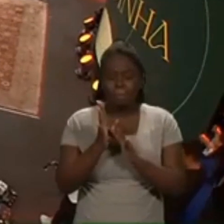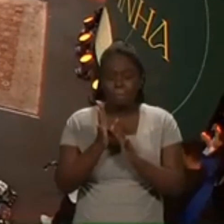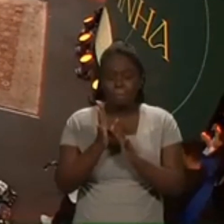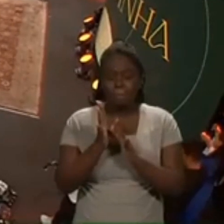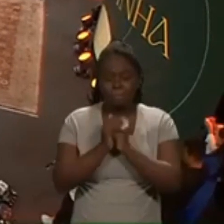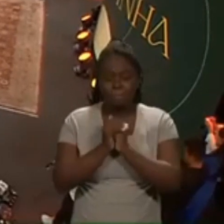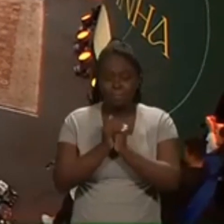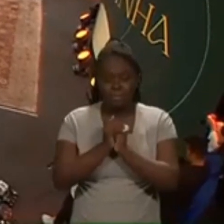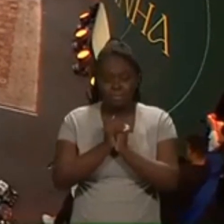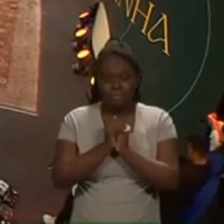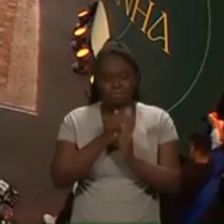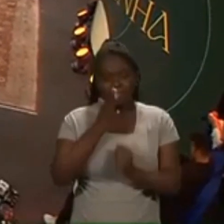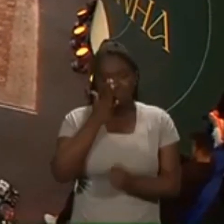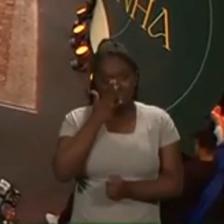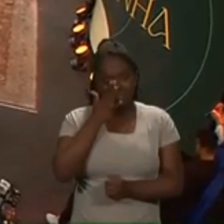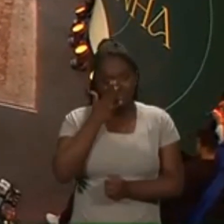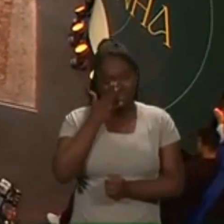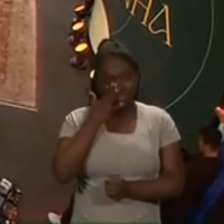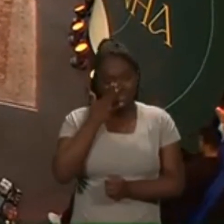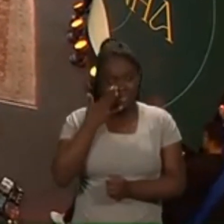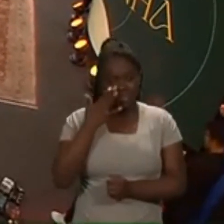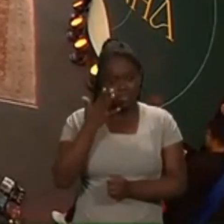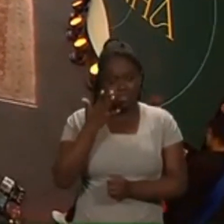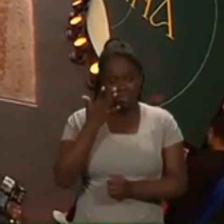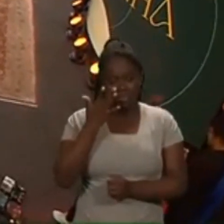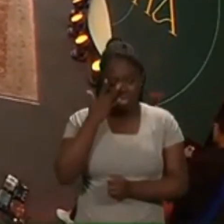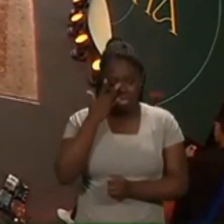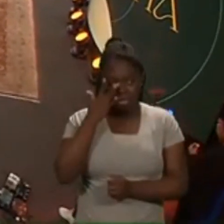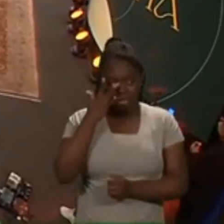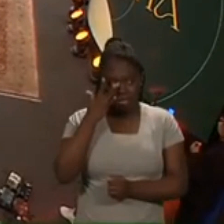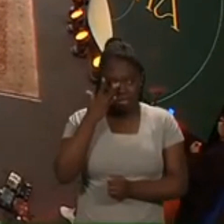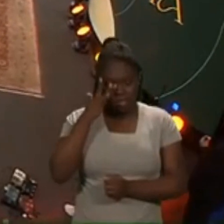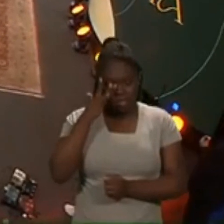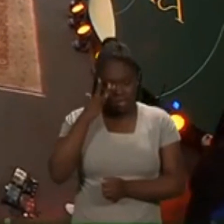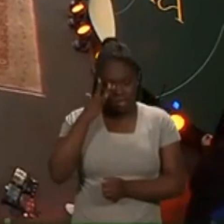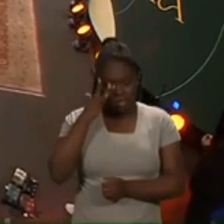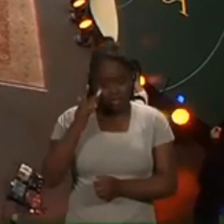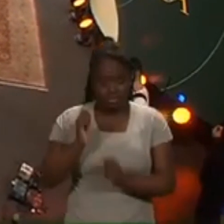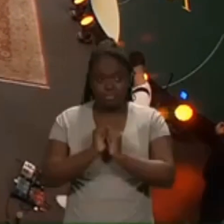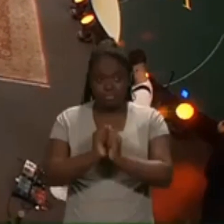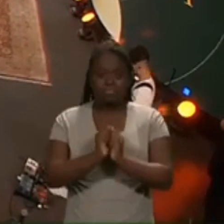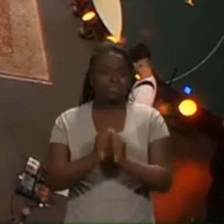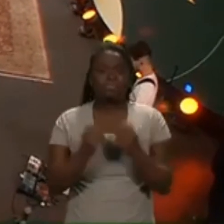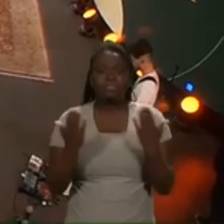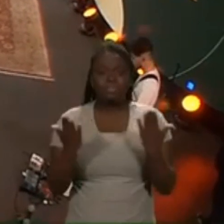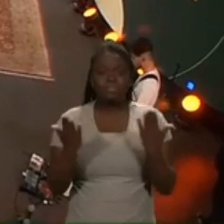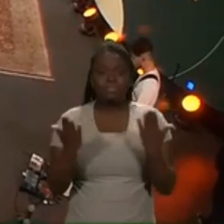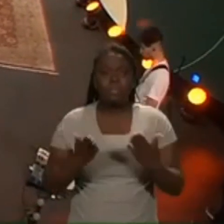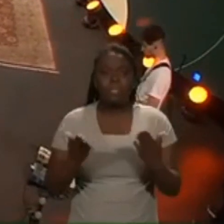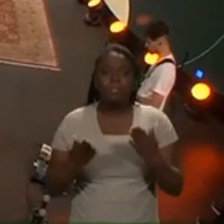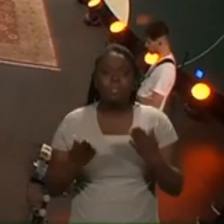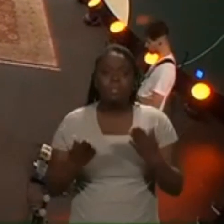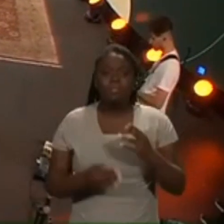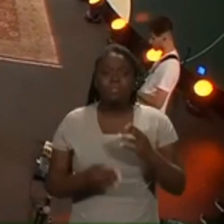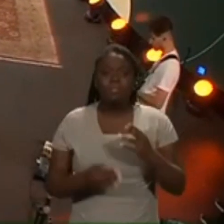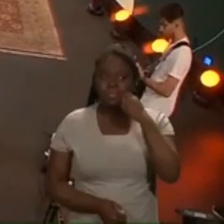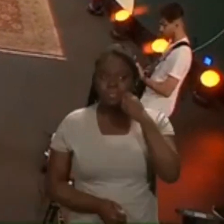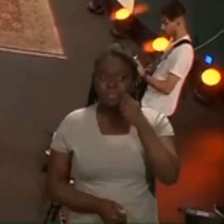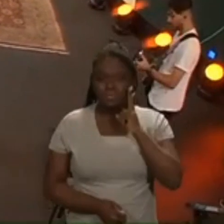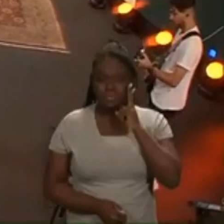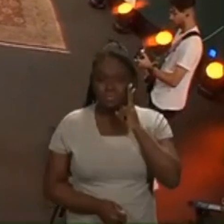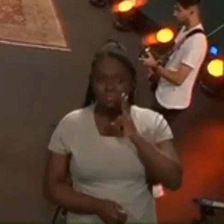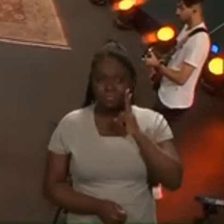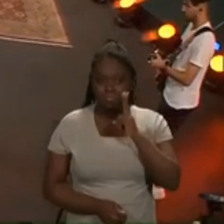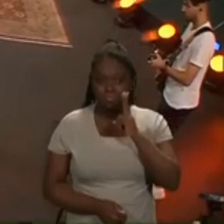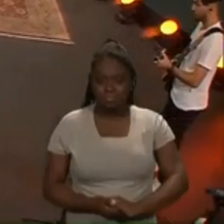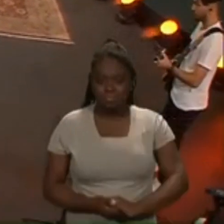Juntos, então, vamos selar, comendo e bebendo do cálice.